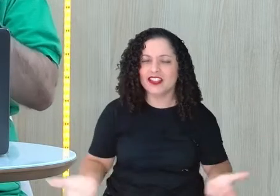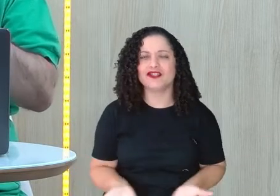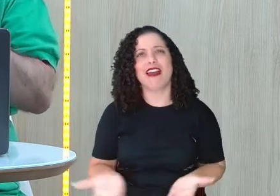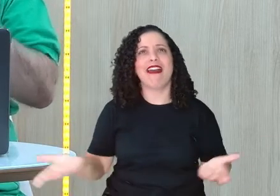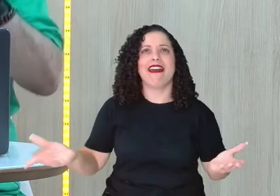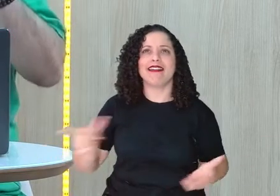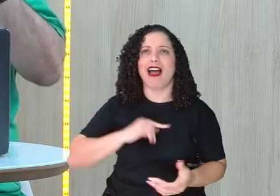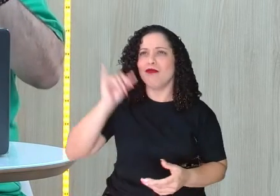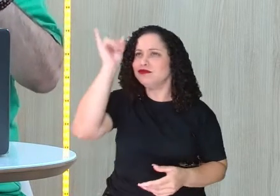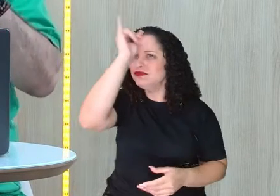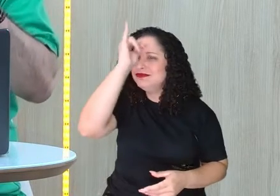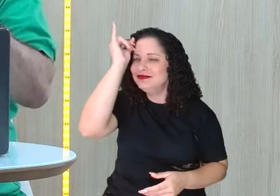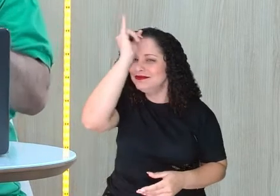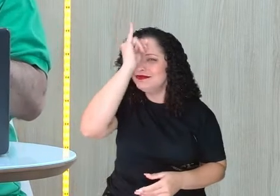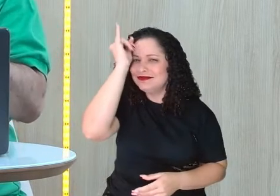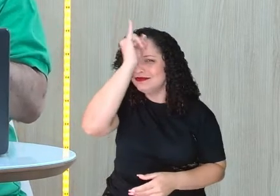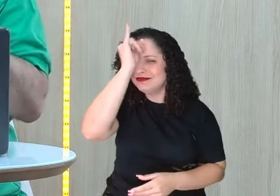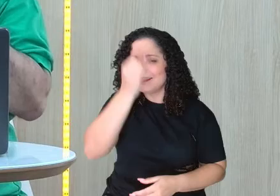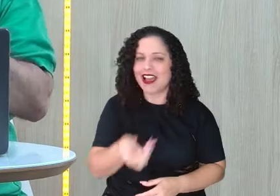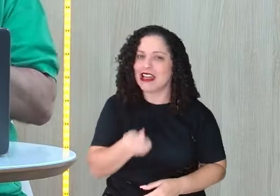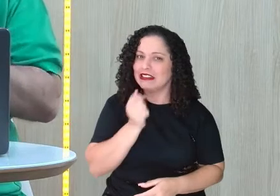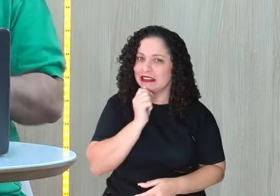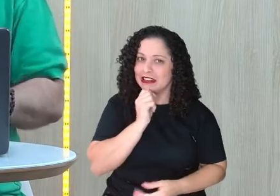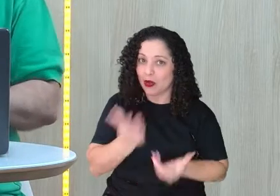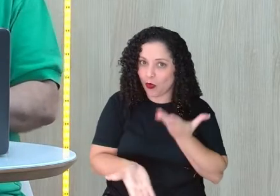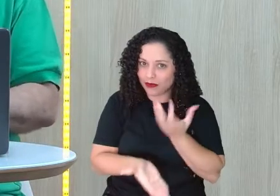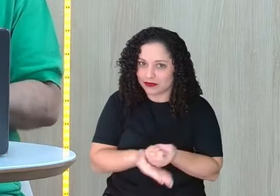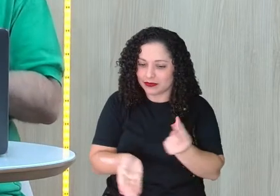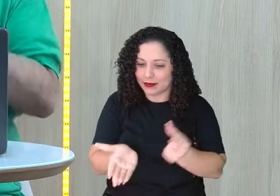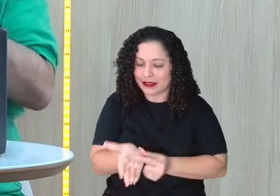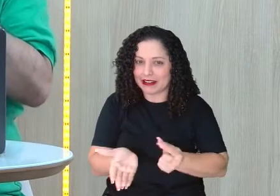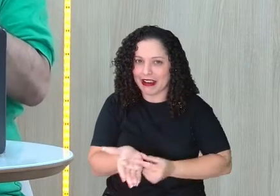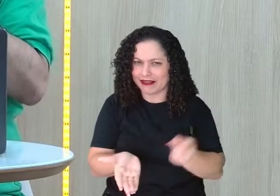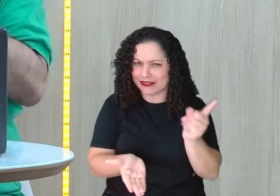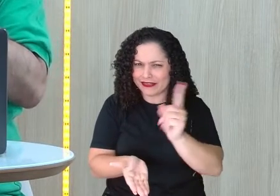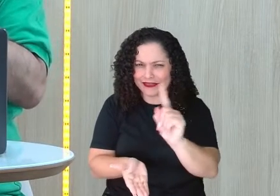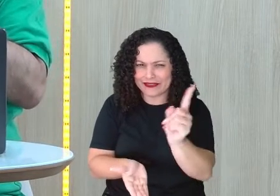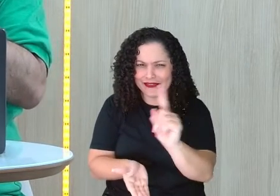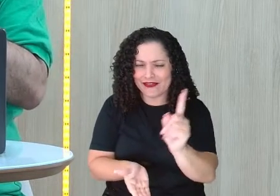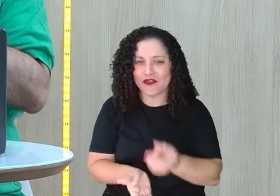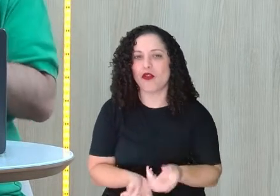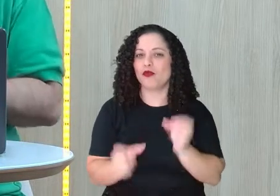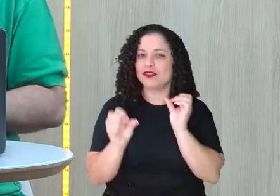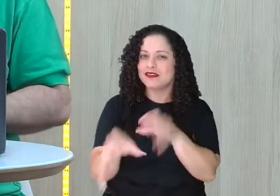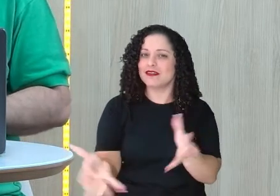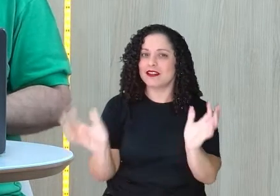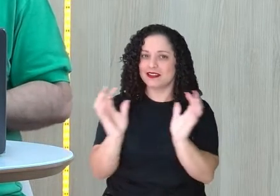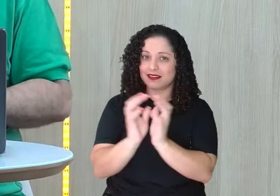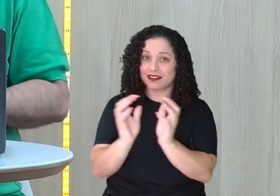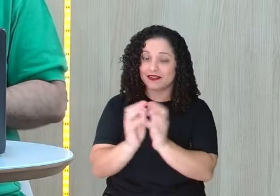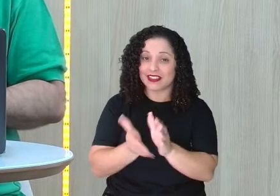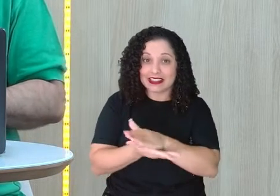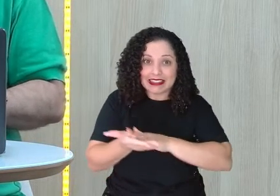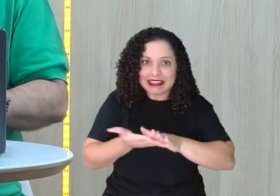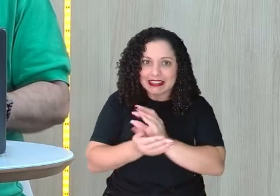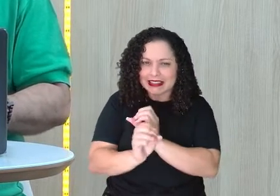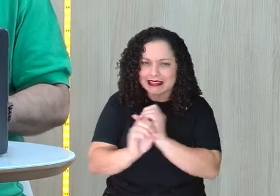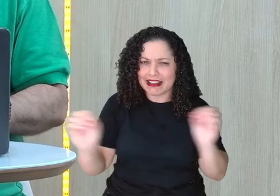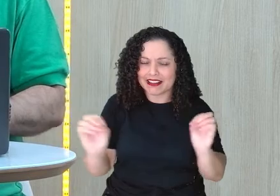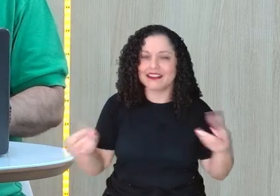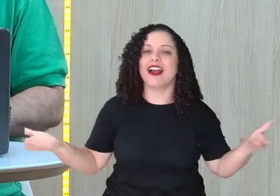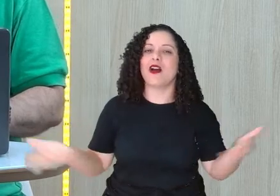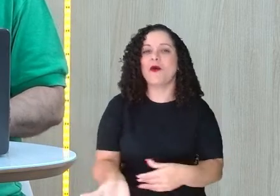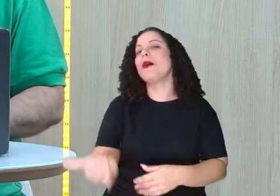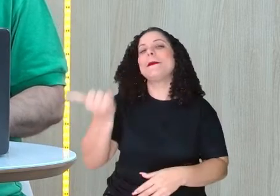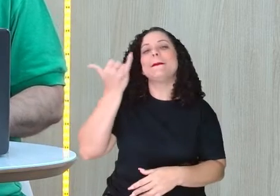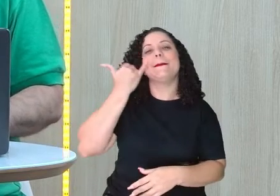né, professora? Exato. E não fez o download do aplicativo do Educa Recife, Billy Boy vai jogar